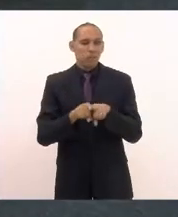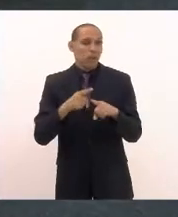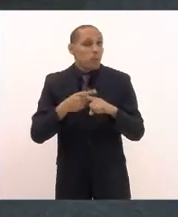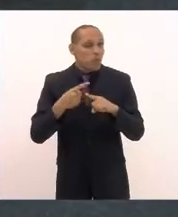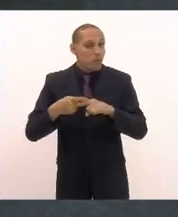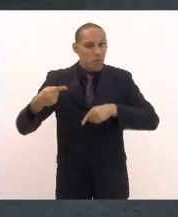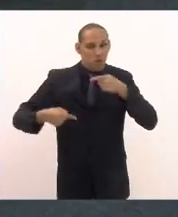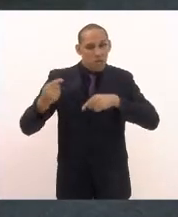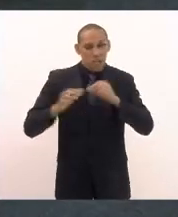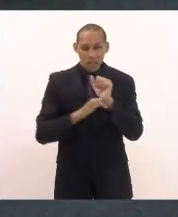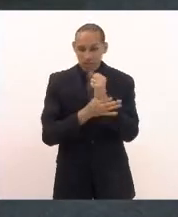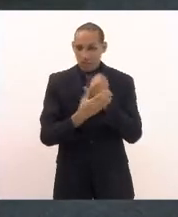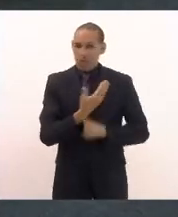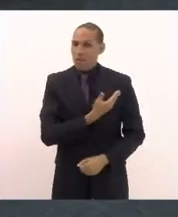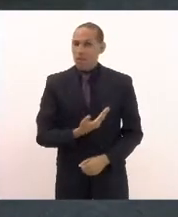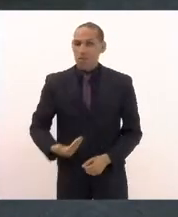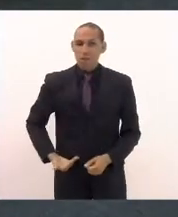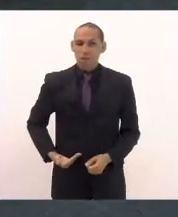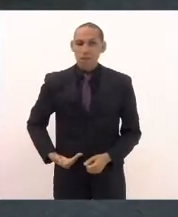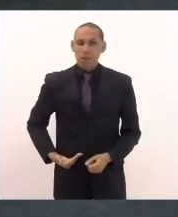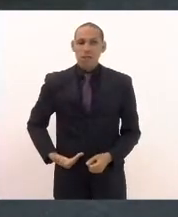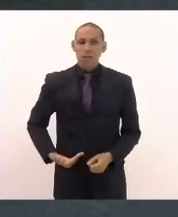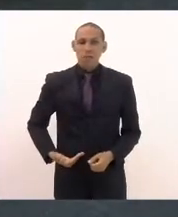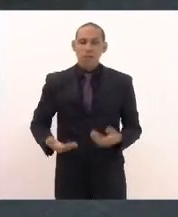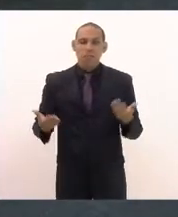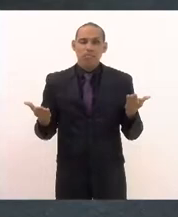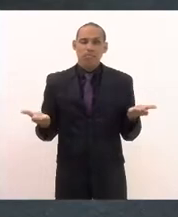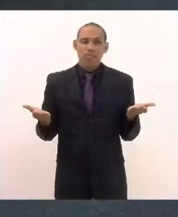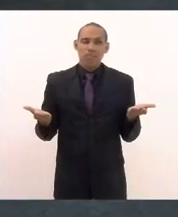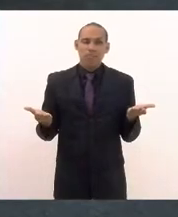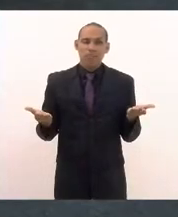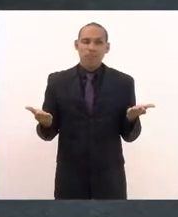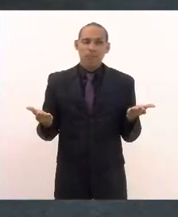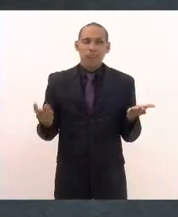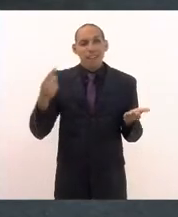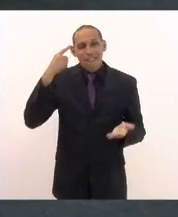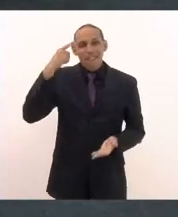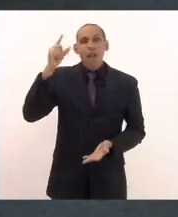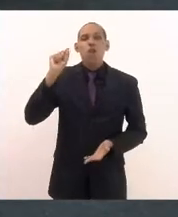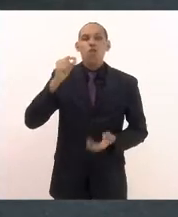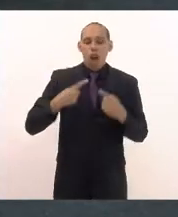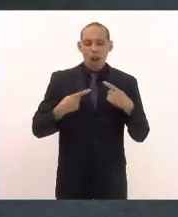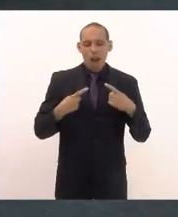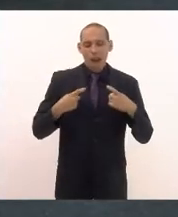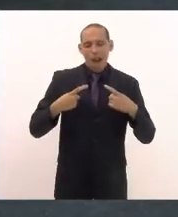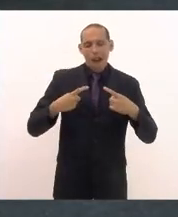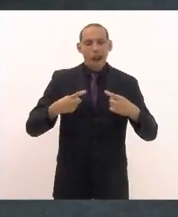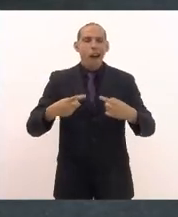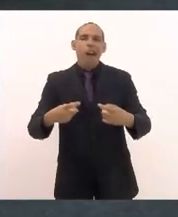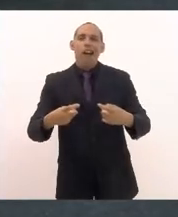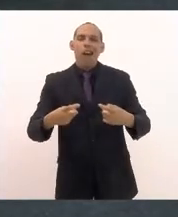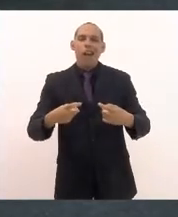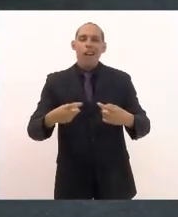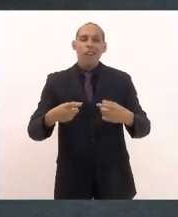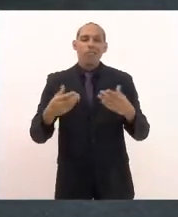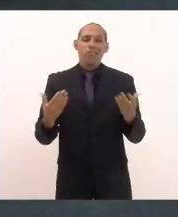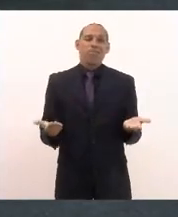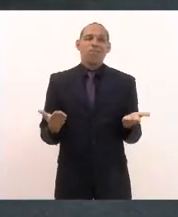de segurança pública onde a lógica da guerra está colocada, onde,